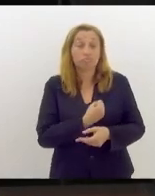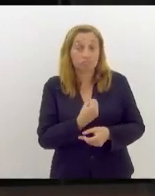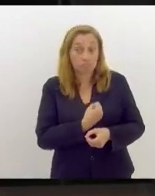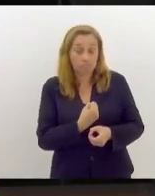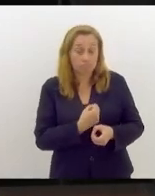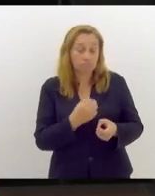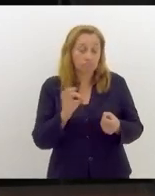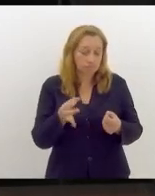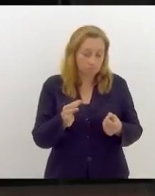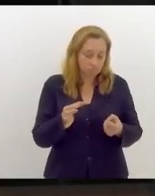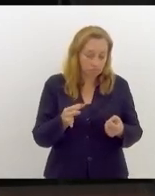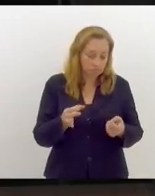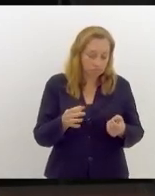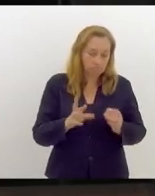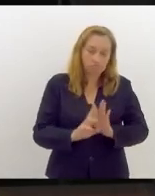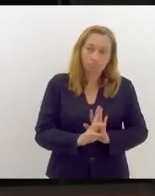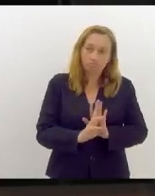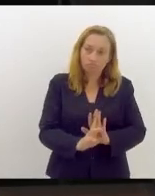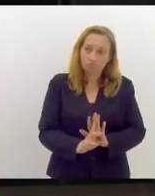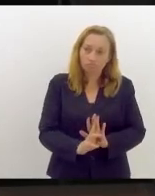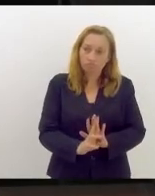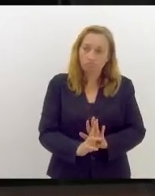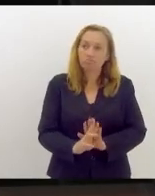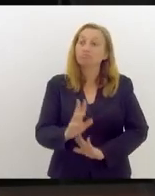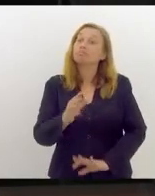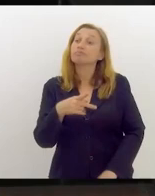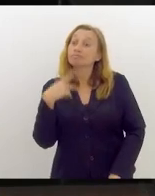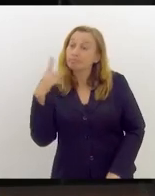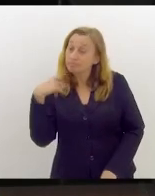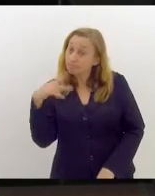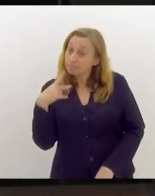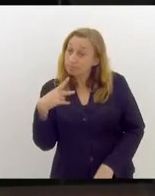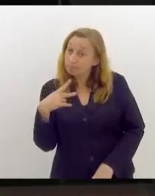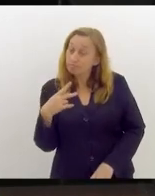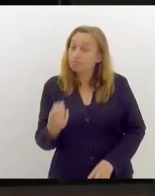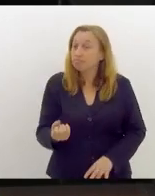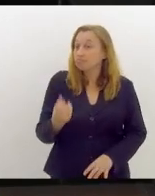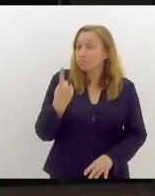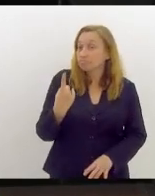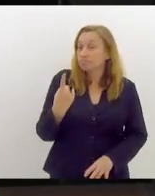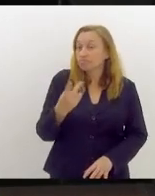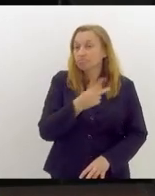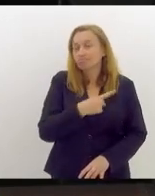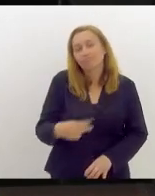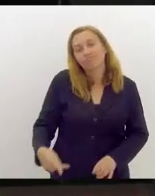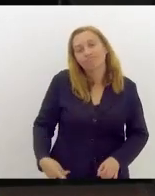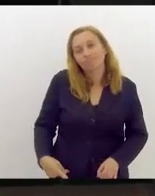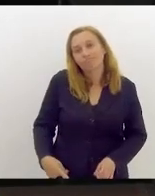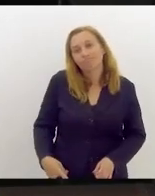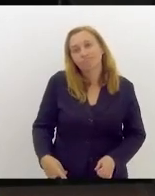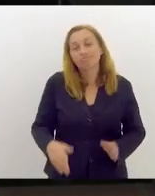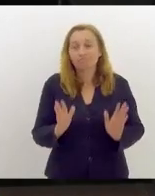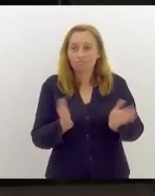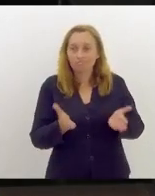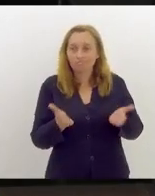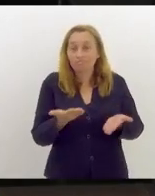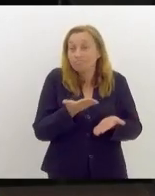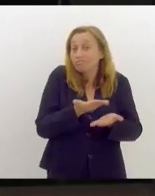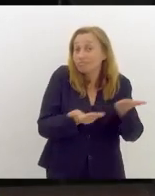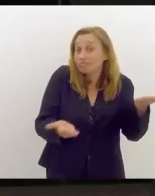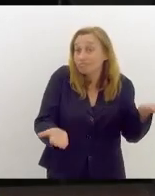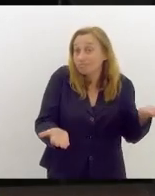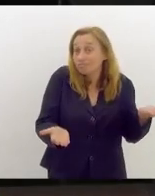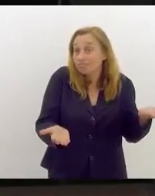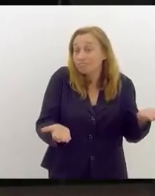evidentes do que se apresentou a política do ex-presidente agora derrotado